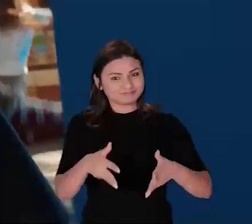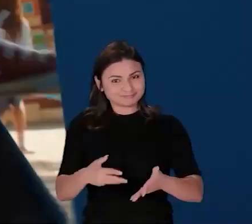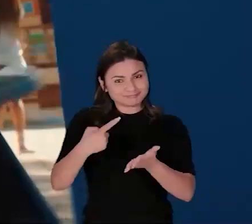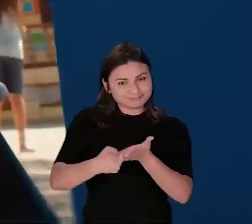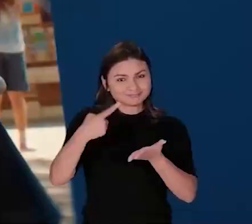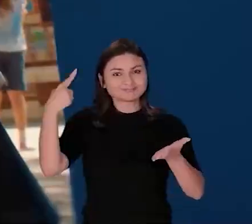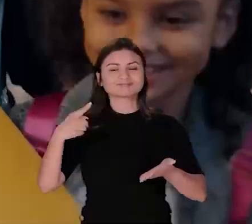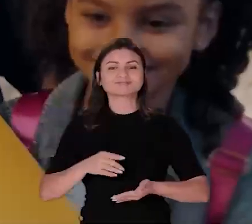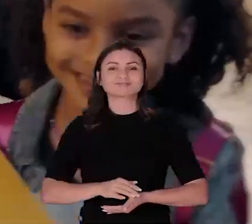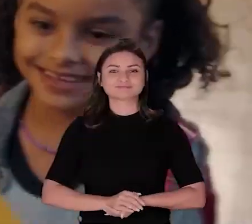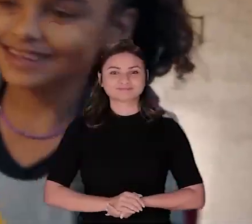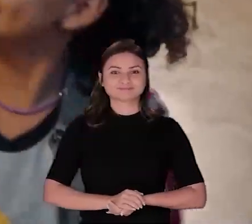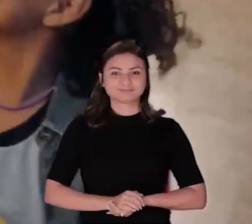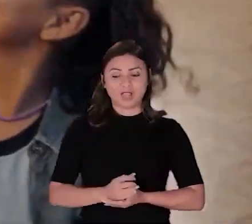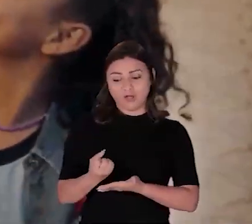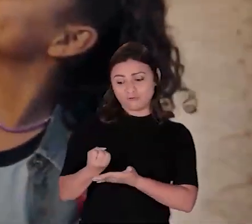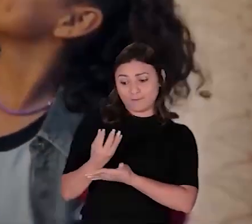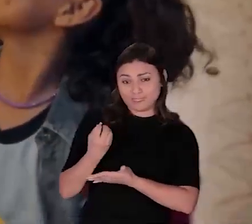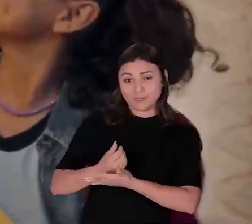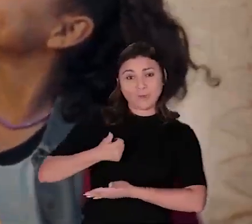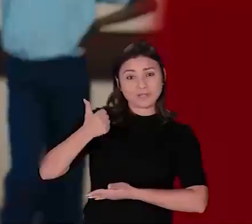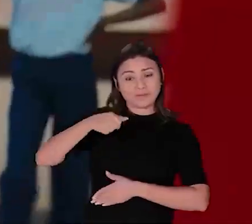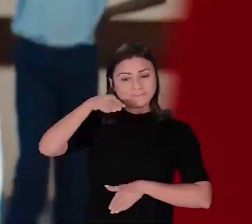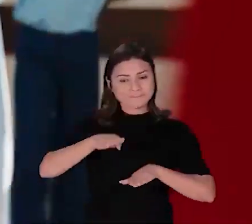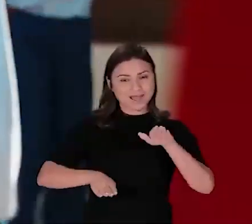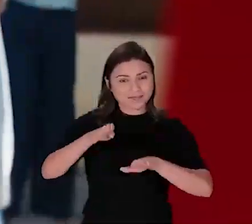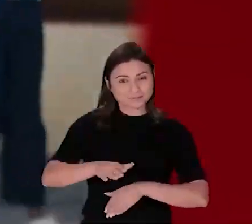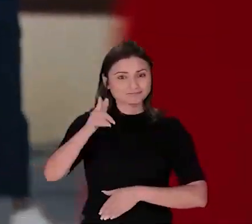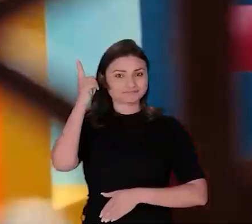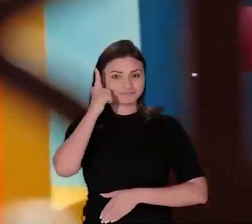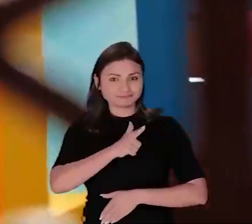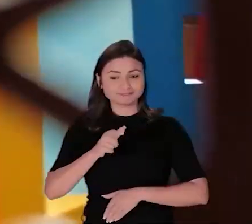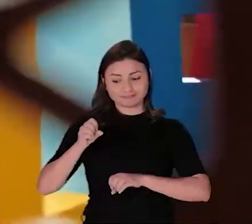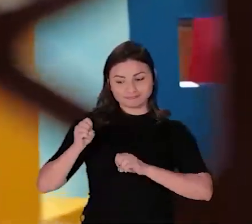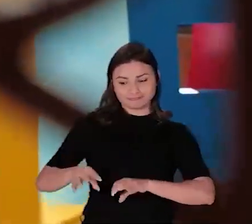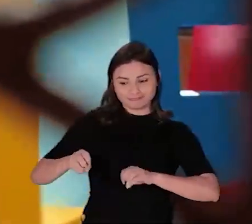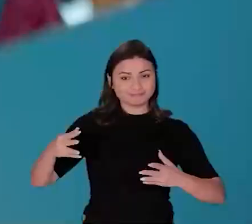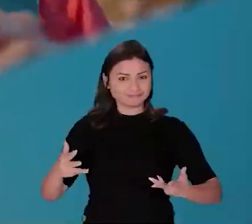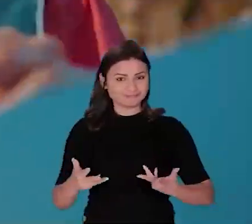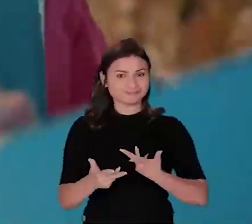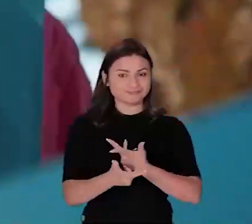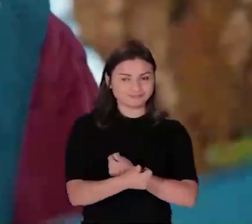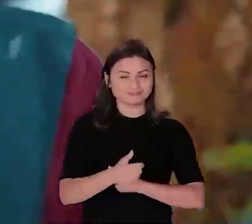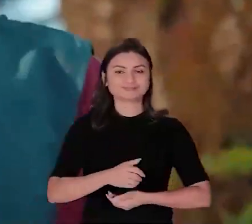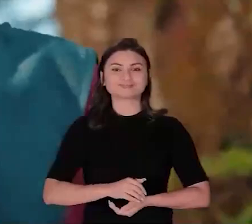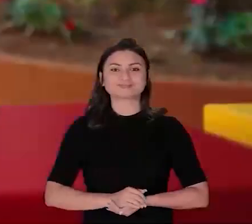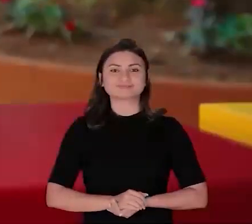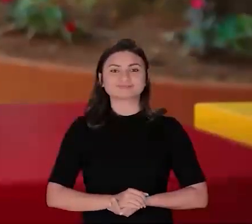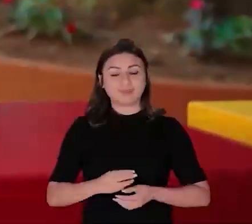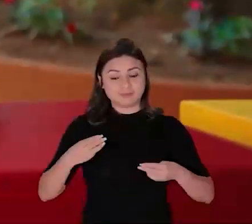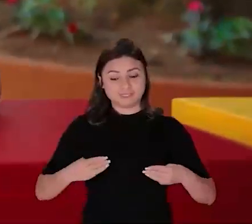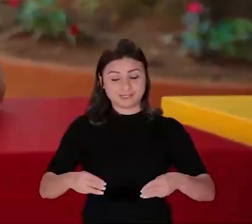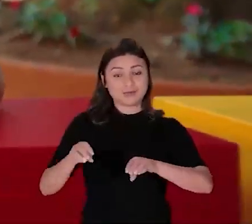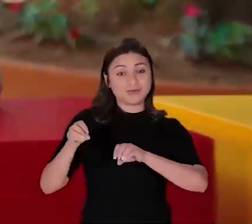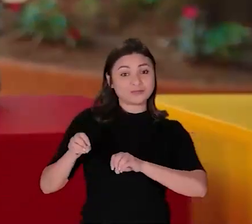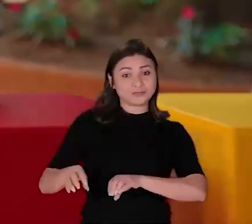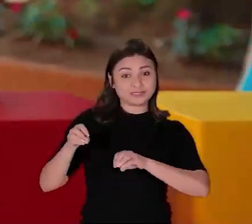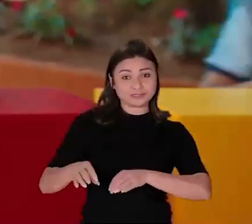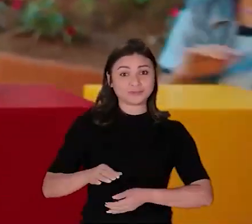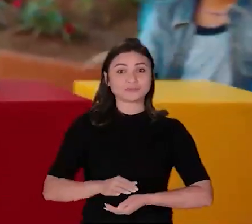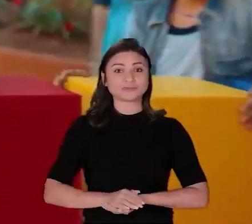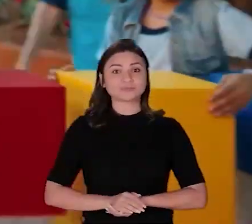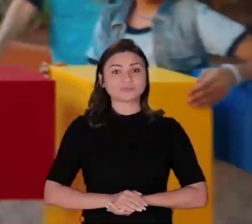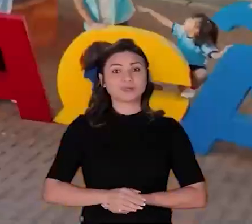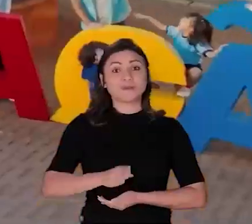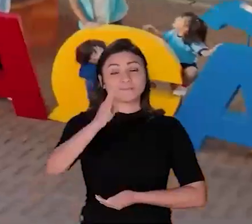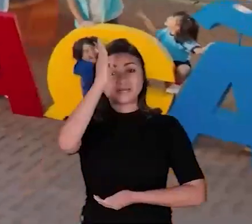faça parte desse compromisso. A alfabetização é o primeiro passo para uma educação de qualidade. Ministério